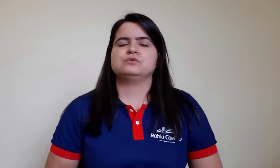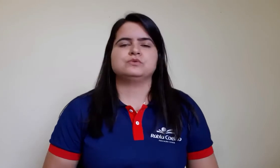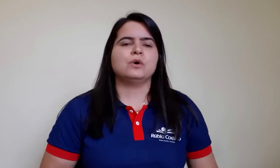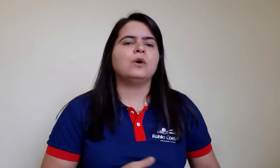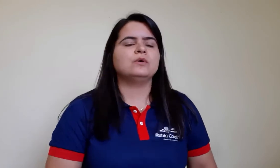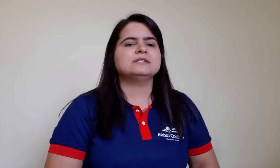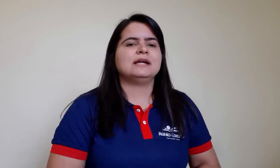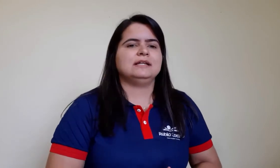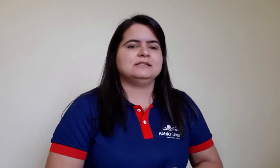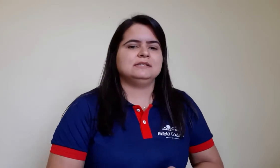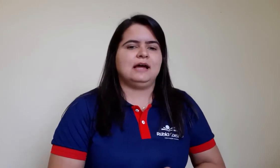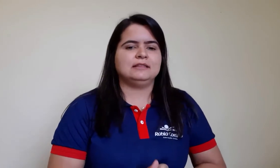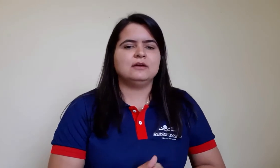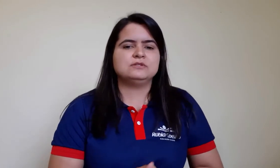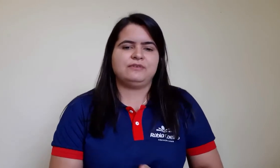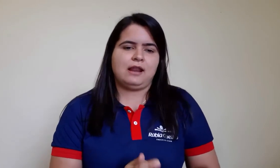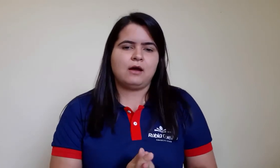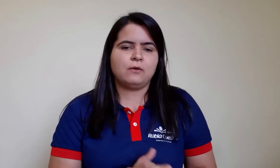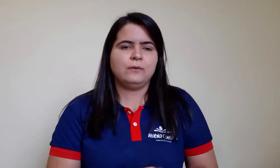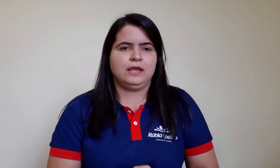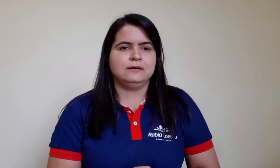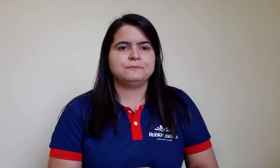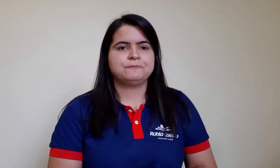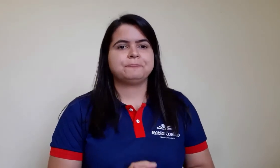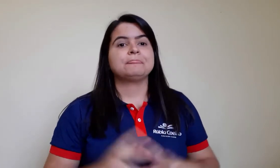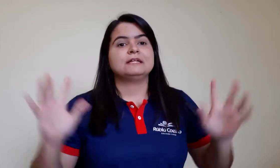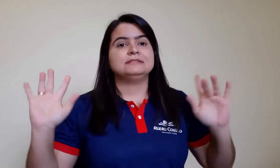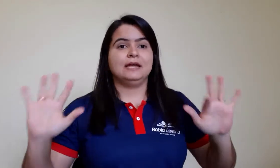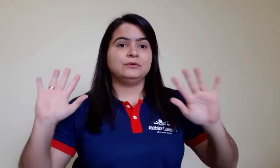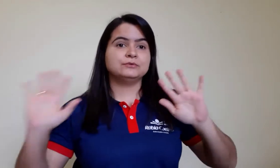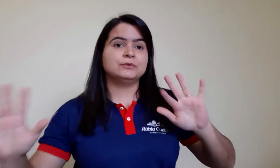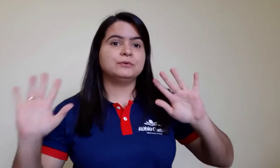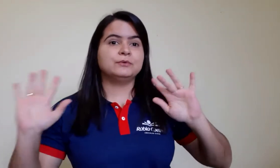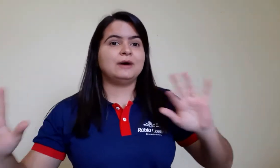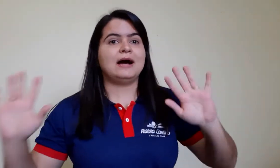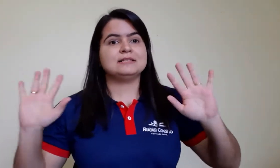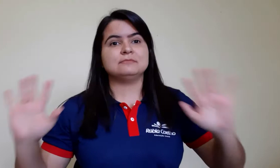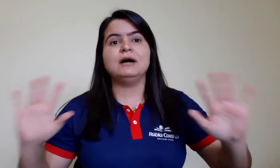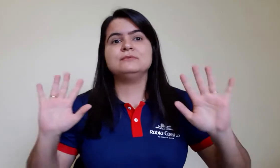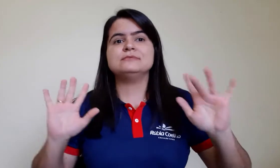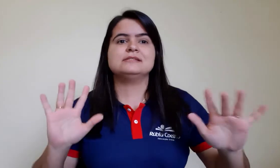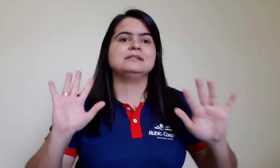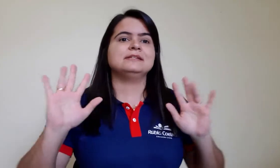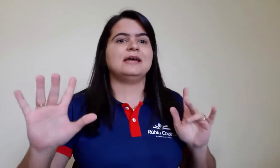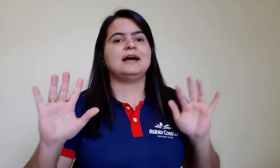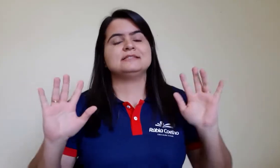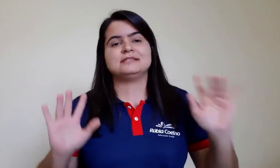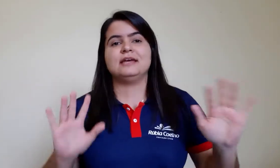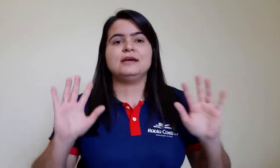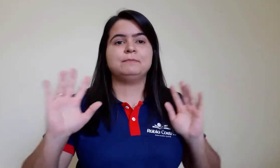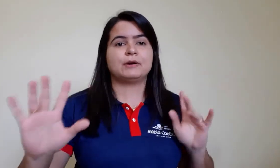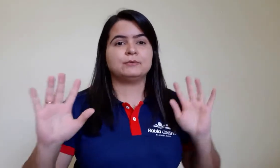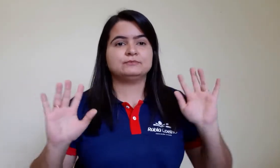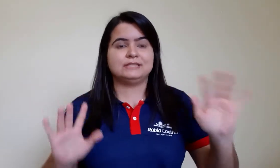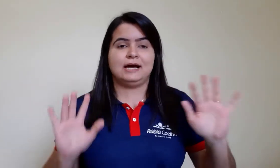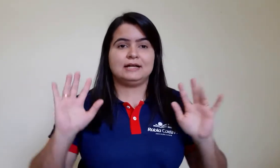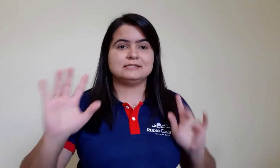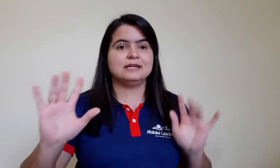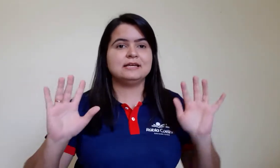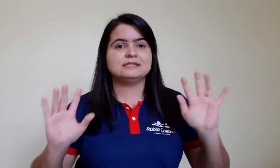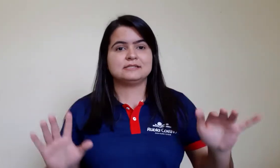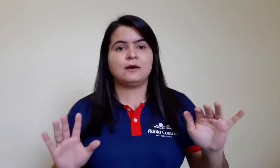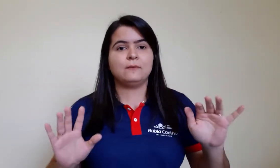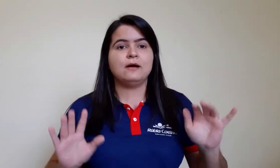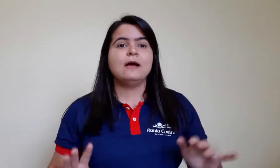fechar nossos olhos, agradecer a Deus e falar com Ele. Tenho duas mãozinhas que